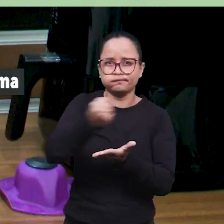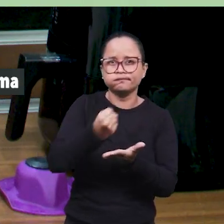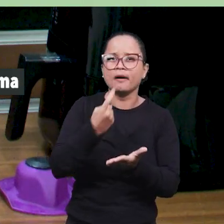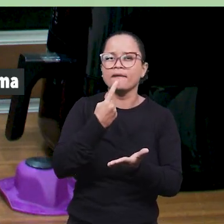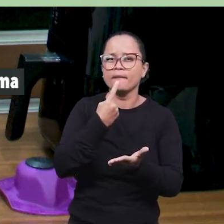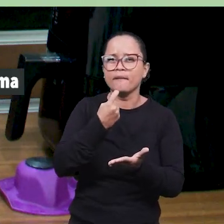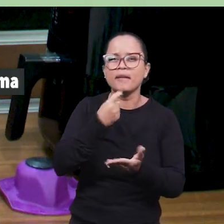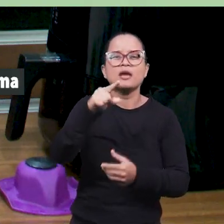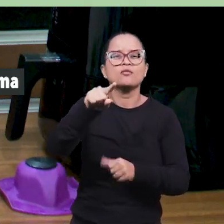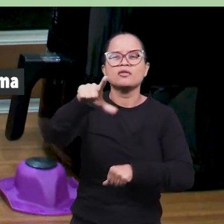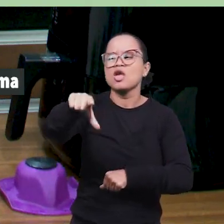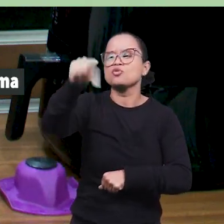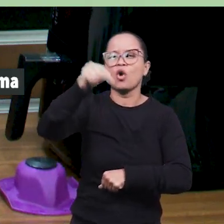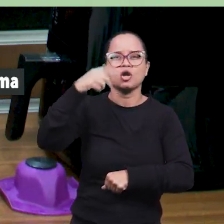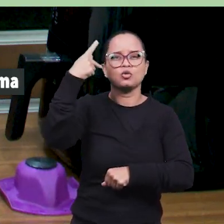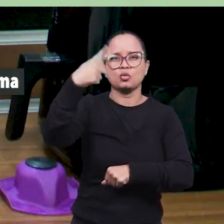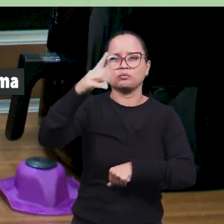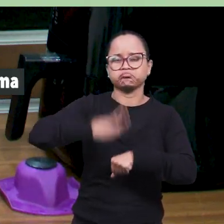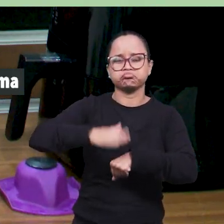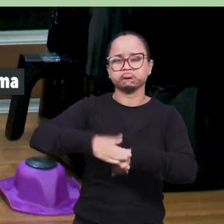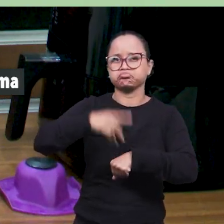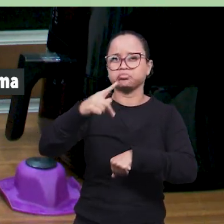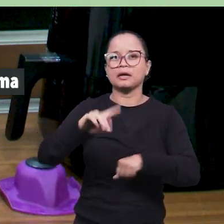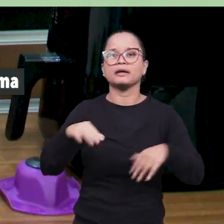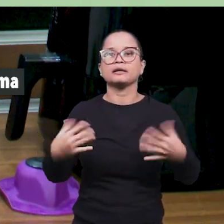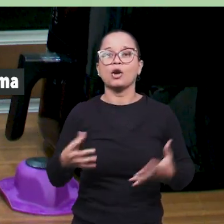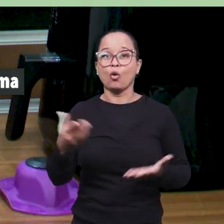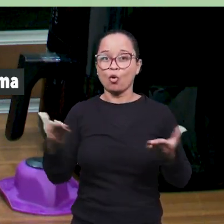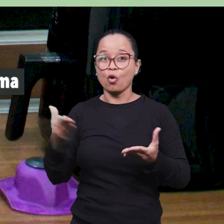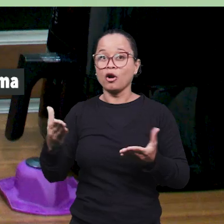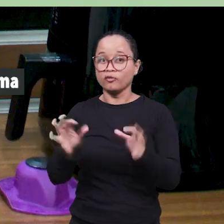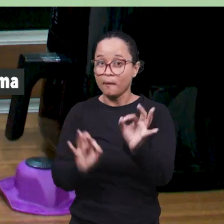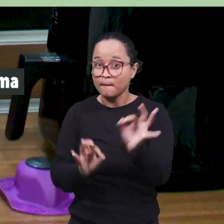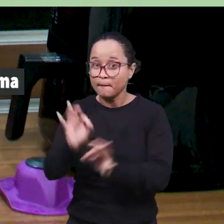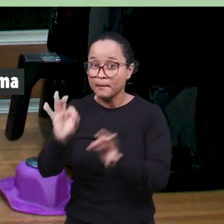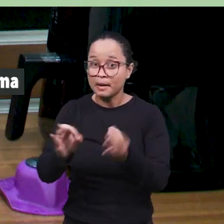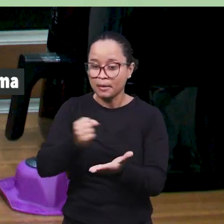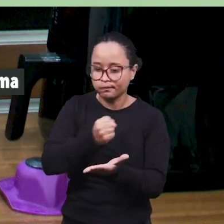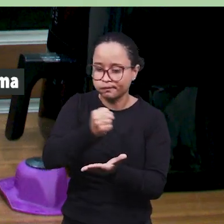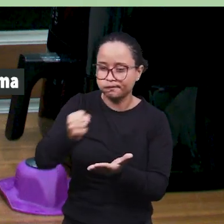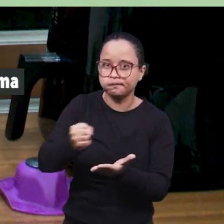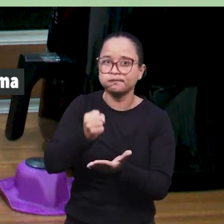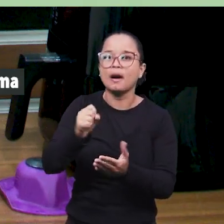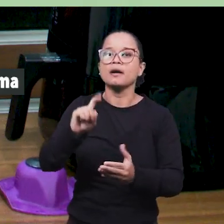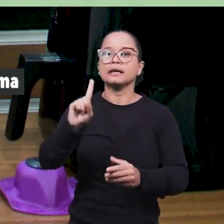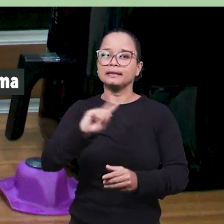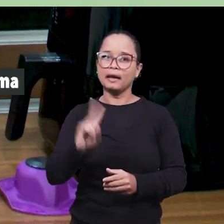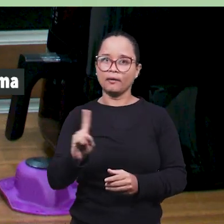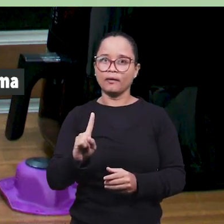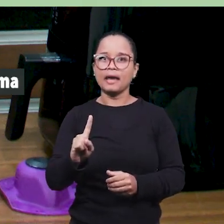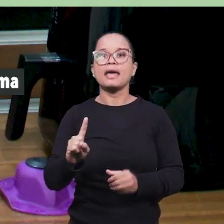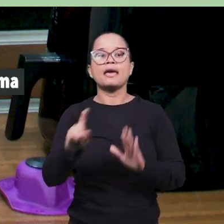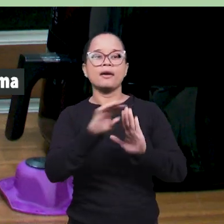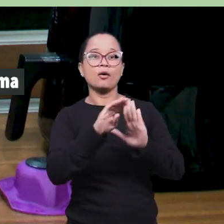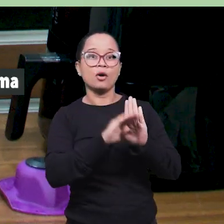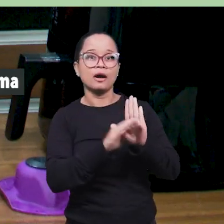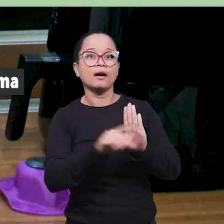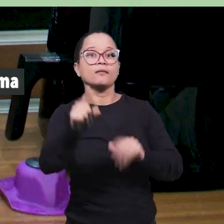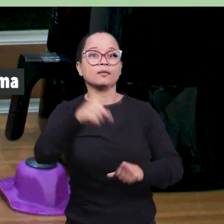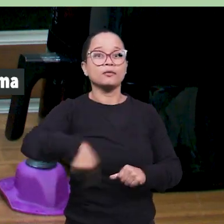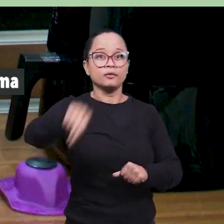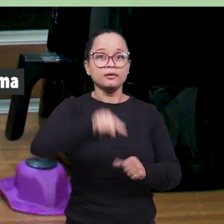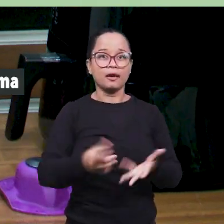sua preferência. Hoje nós não vamos fazer os molhos, porque isso é para mais um programa para vocês, viu,